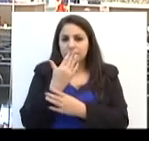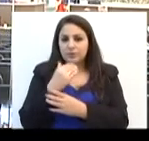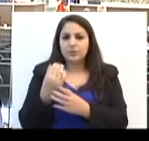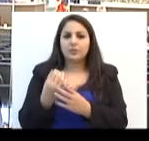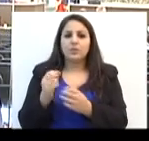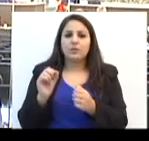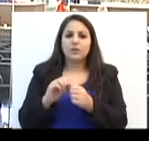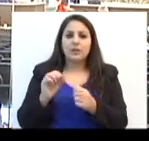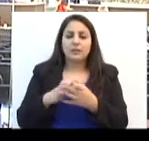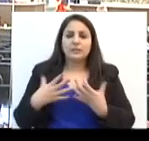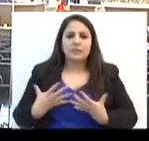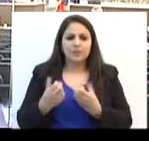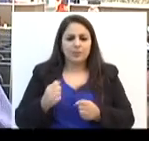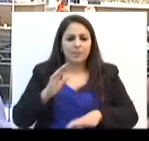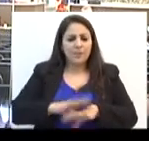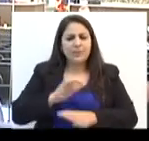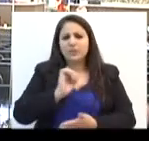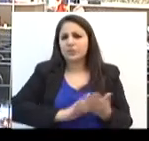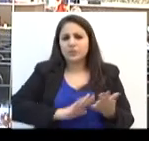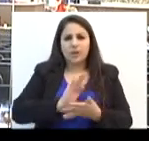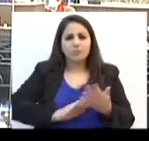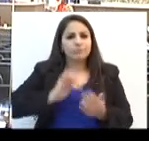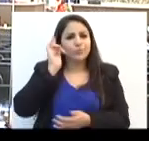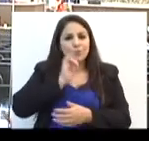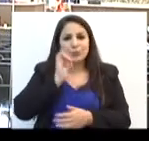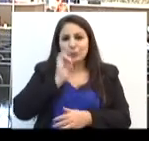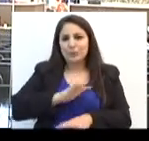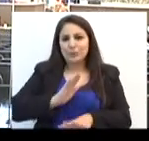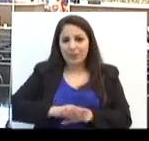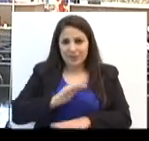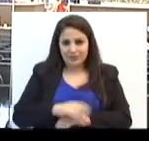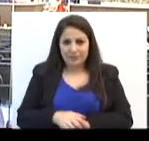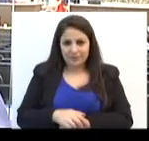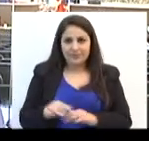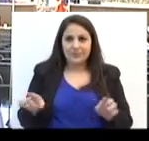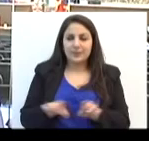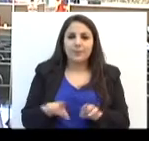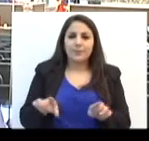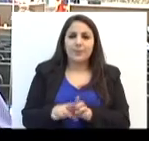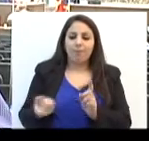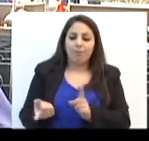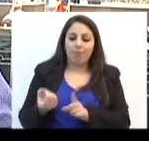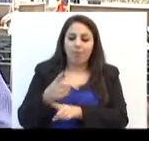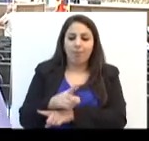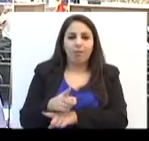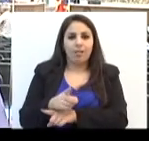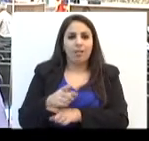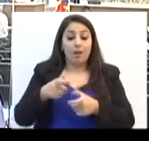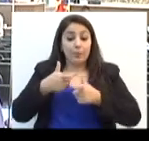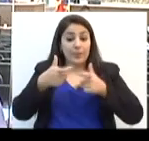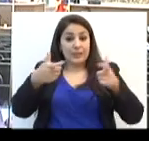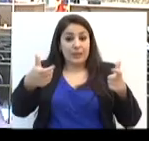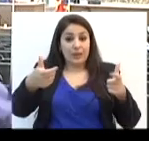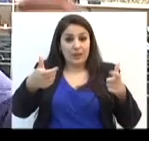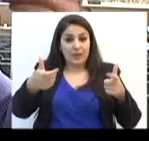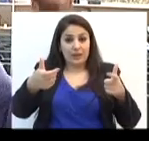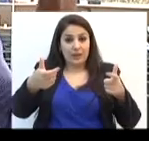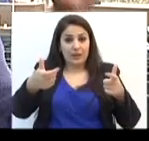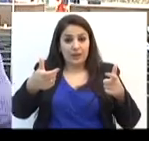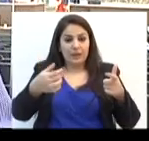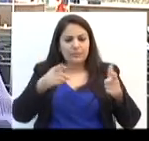mais tarefas aonde já não estão aguentando mais. E ao invés de aumentar